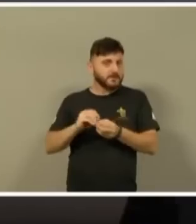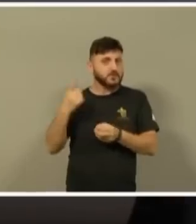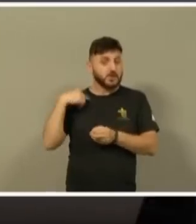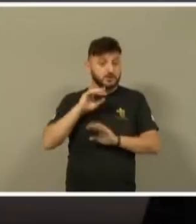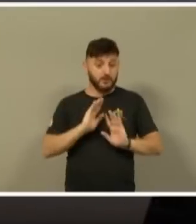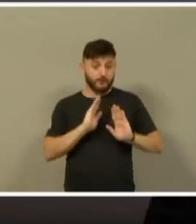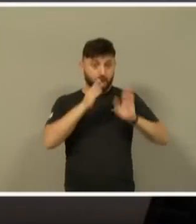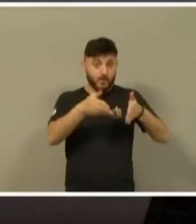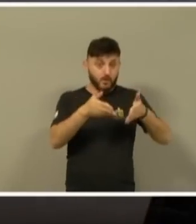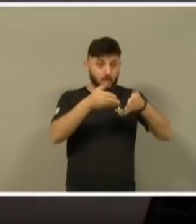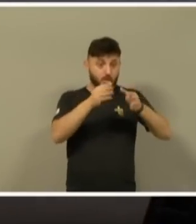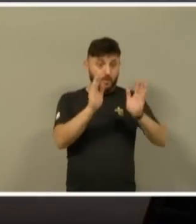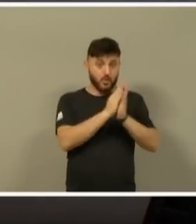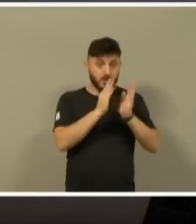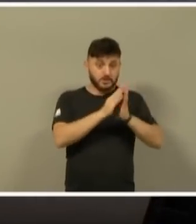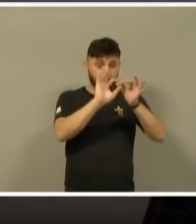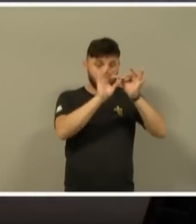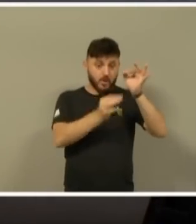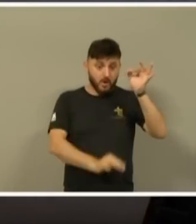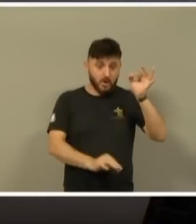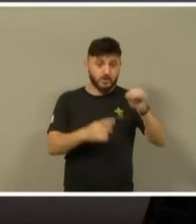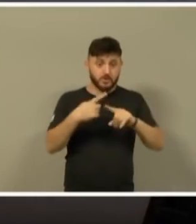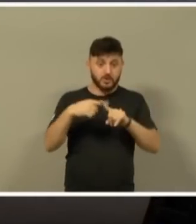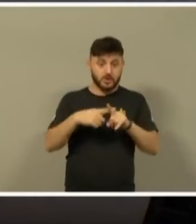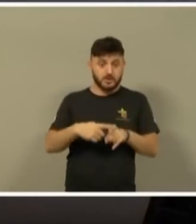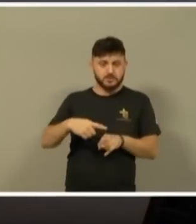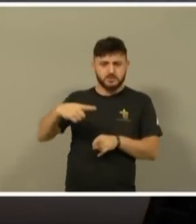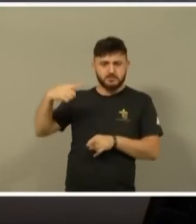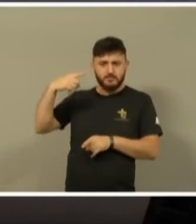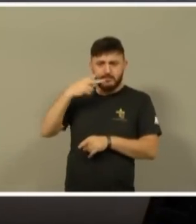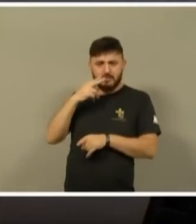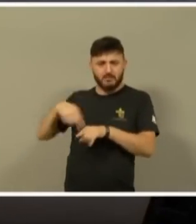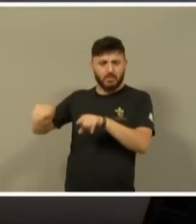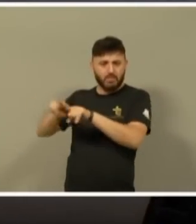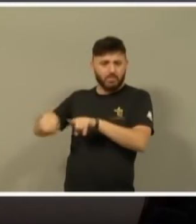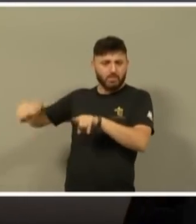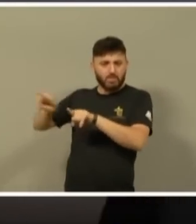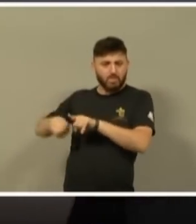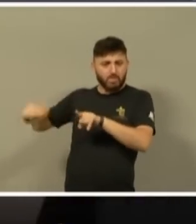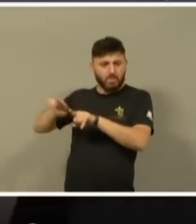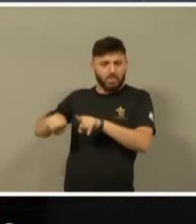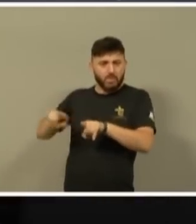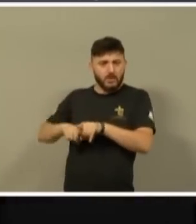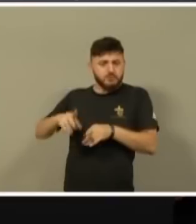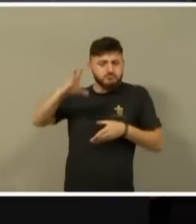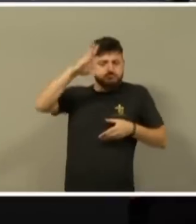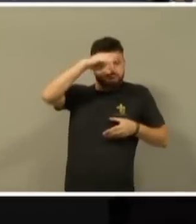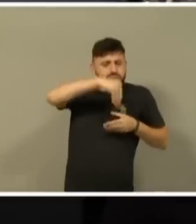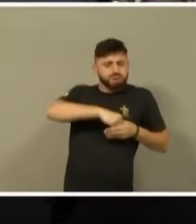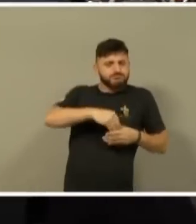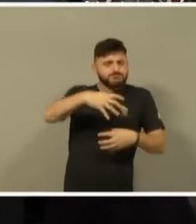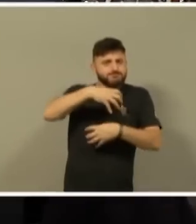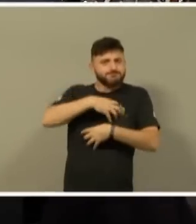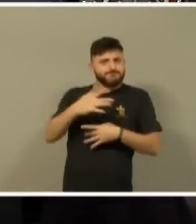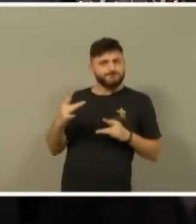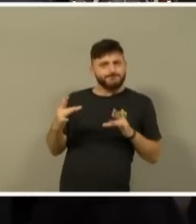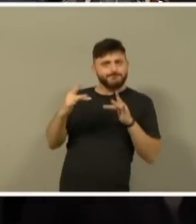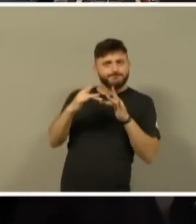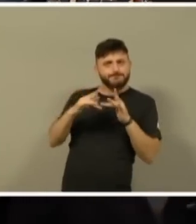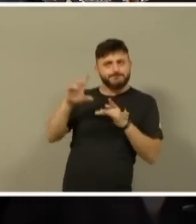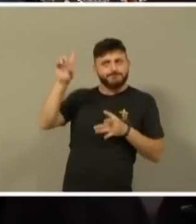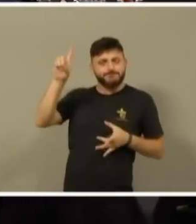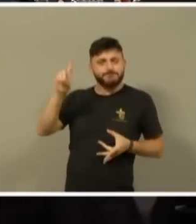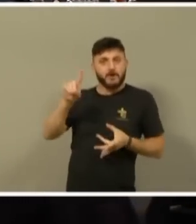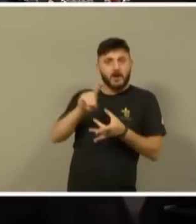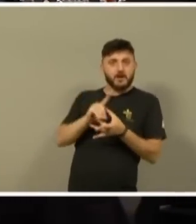gente acaba pensando menos na palavra e vai mais no sentido da